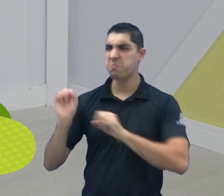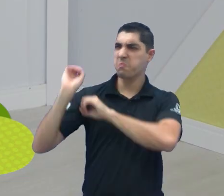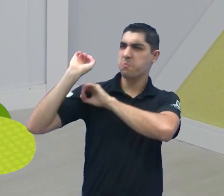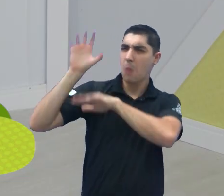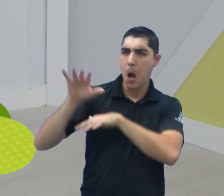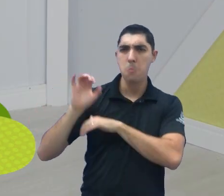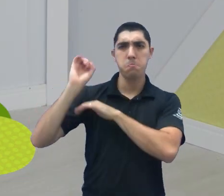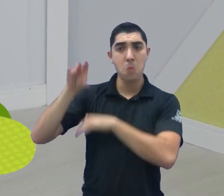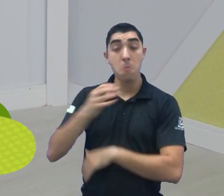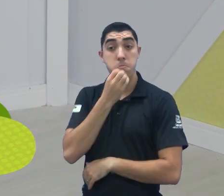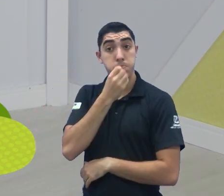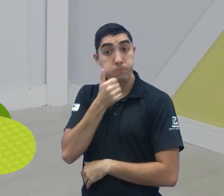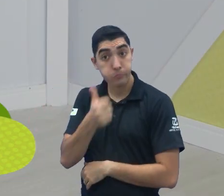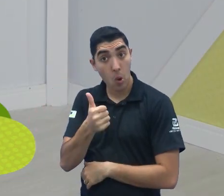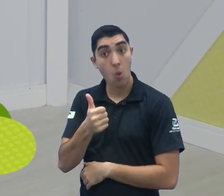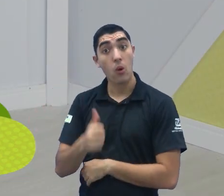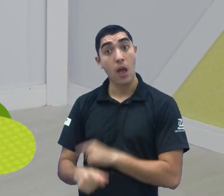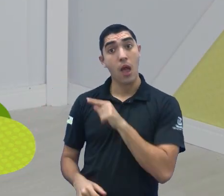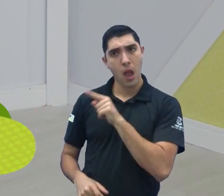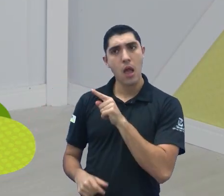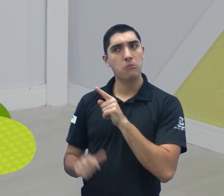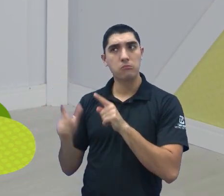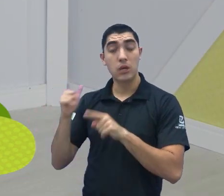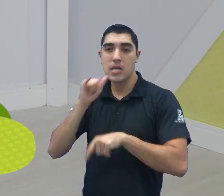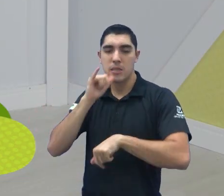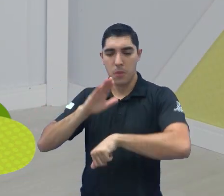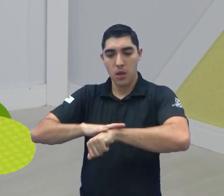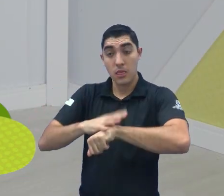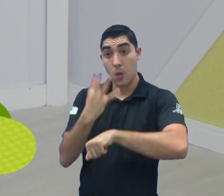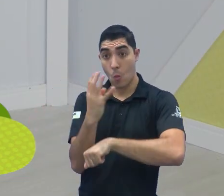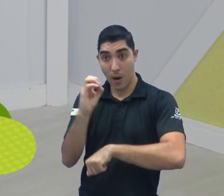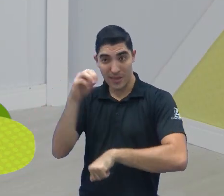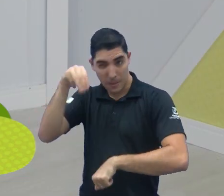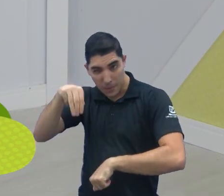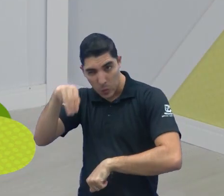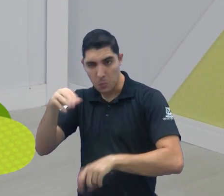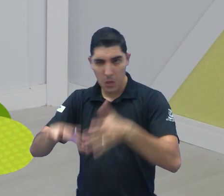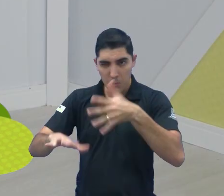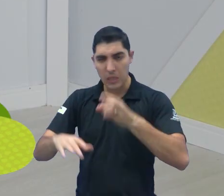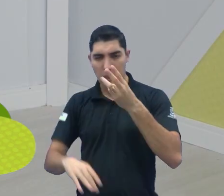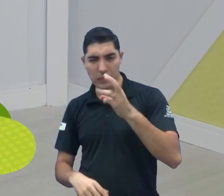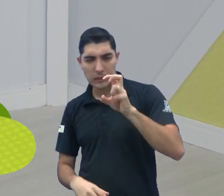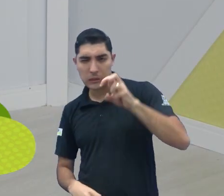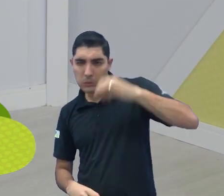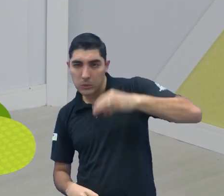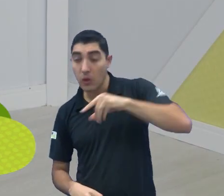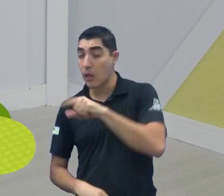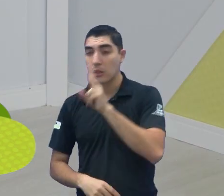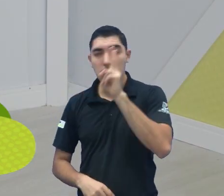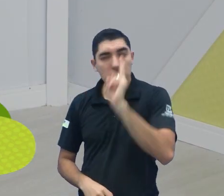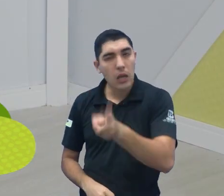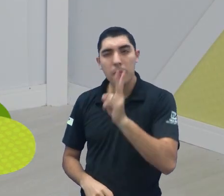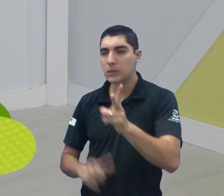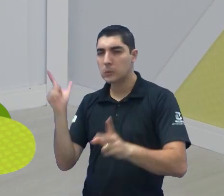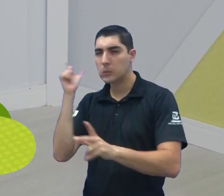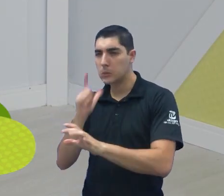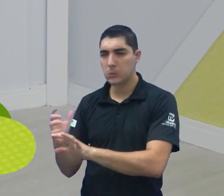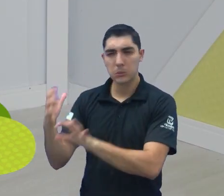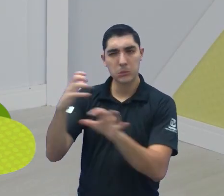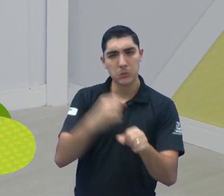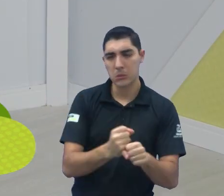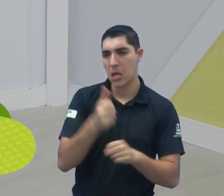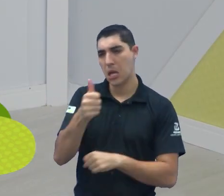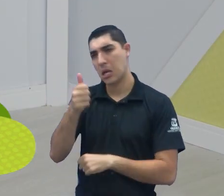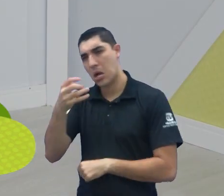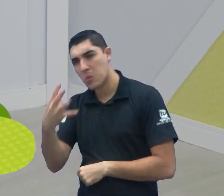vinha, ele jogava de 40 minutos, ele jogava 35 no mínimo, e ele sempre deixava a sua média aí, 14,